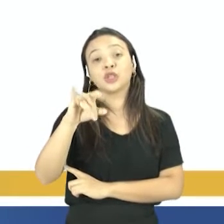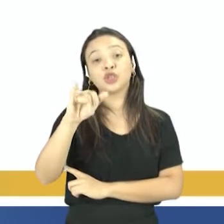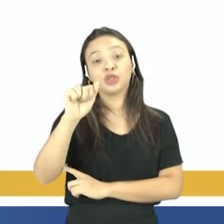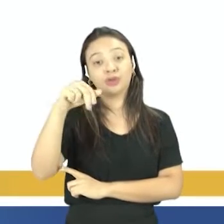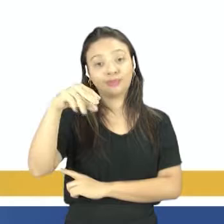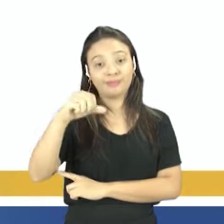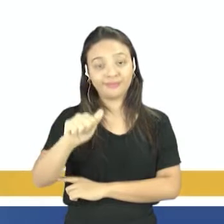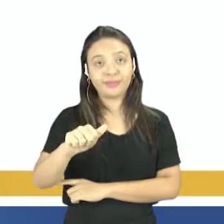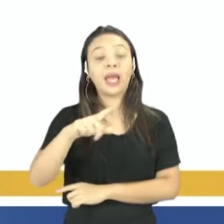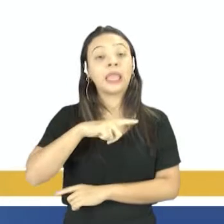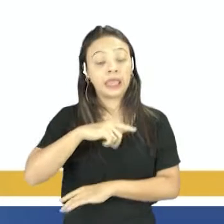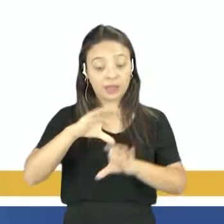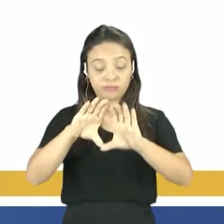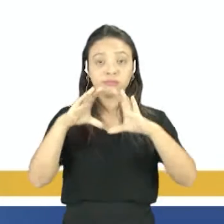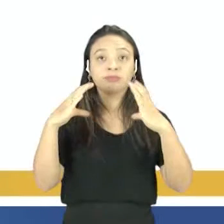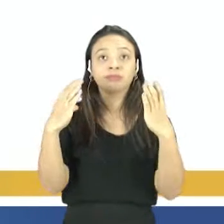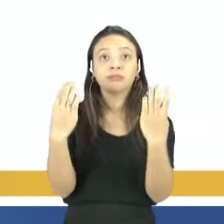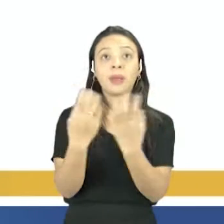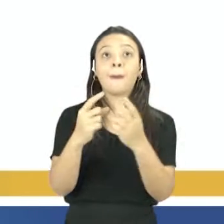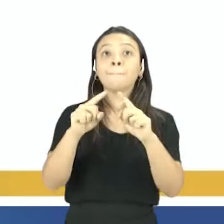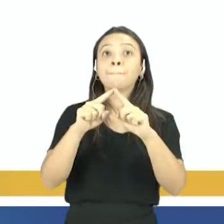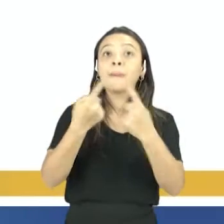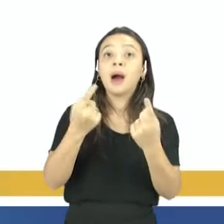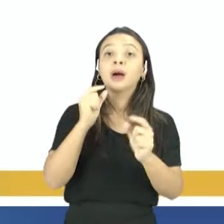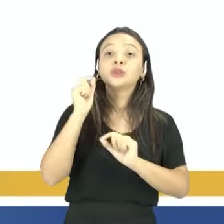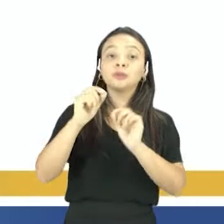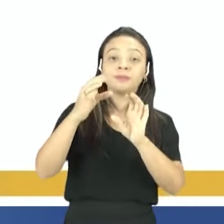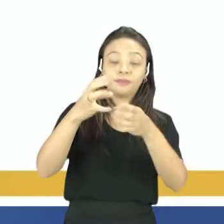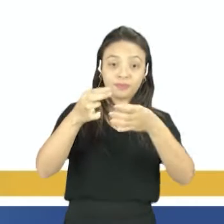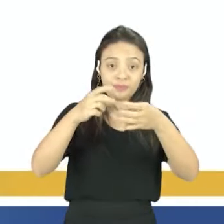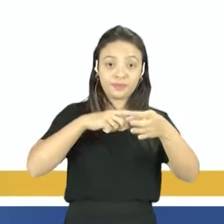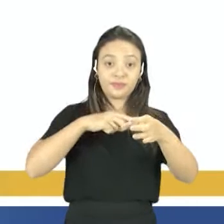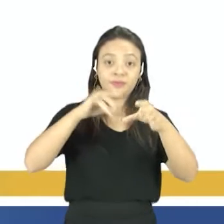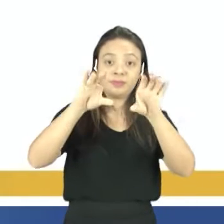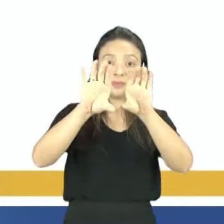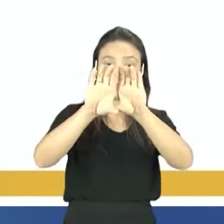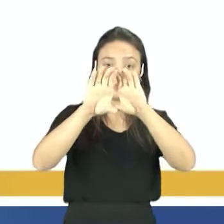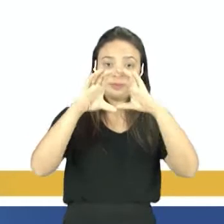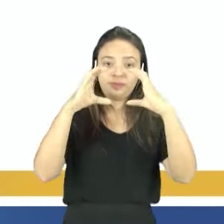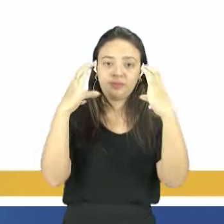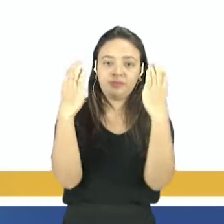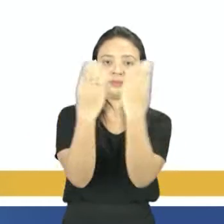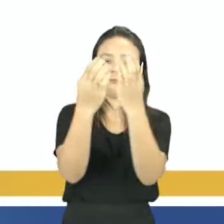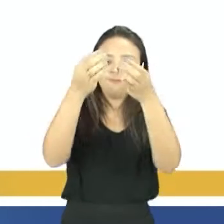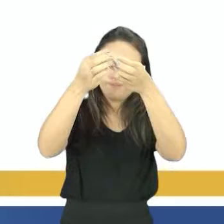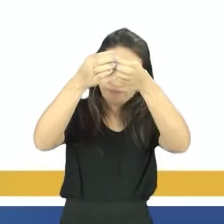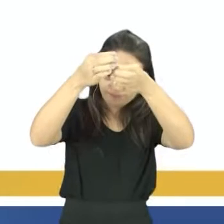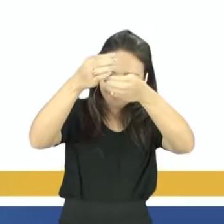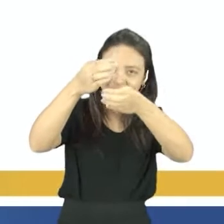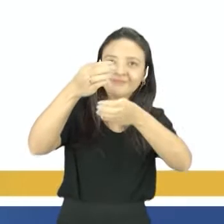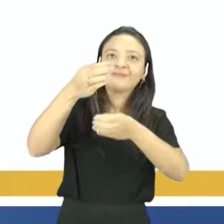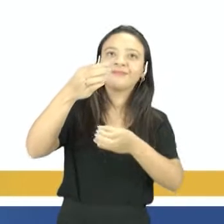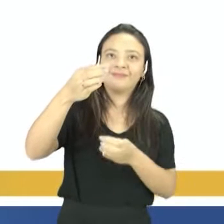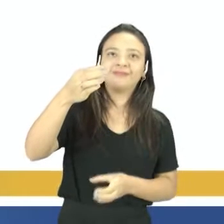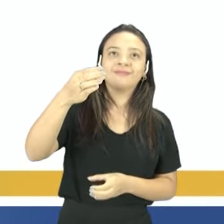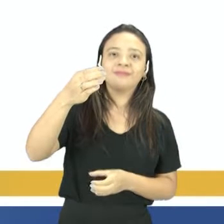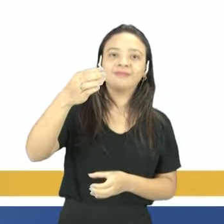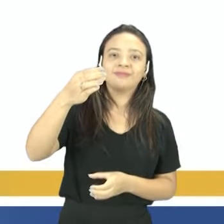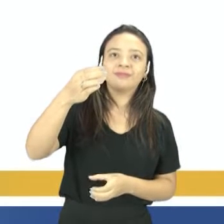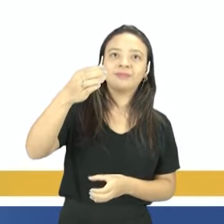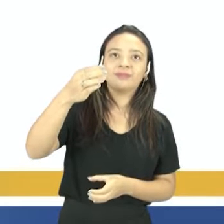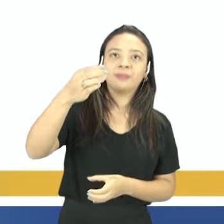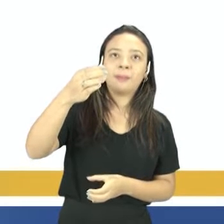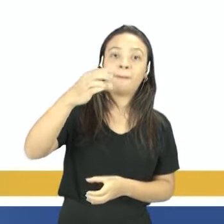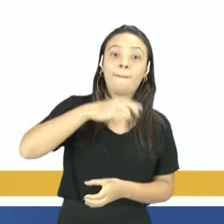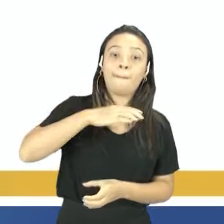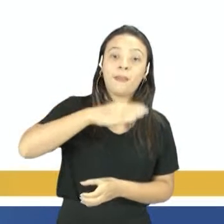corpo redondo, mas a intersecção de um plano que contenha o eixo do cilindro com o cilindro forma